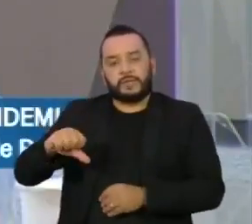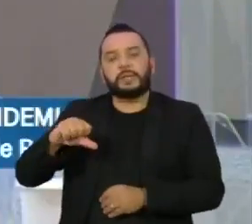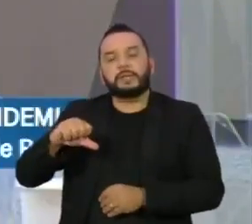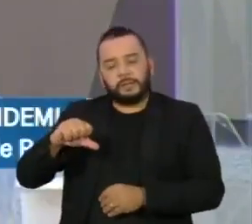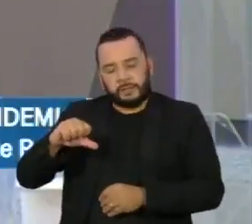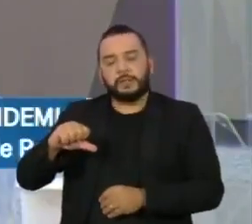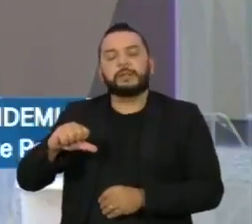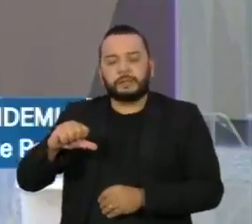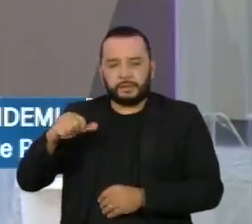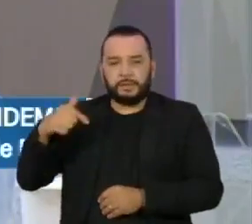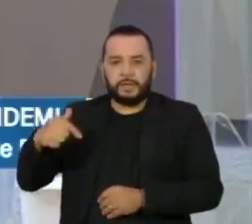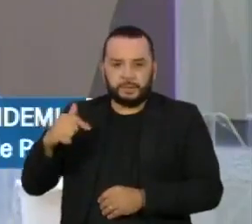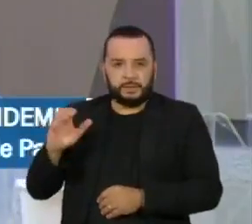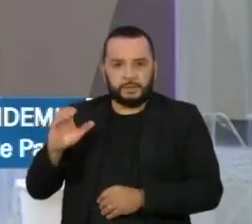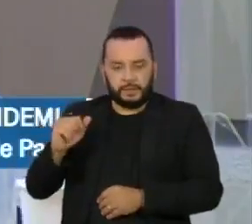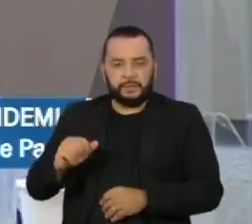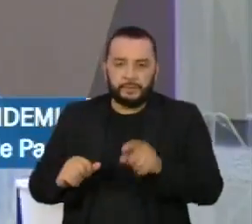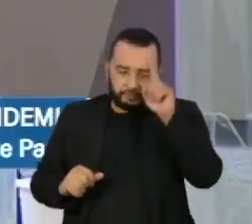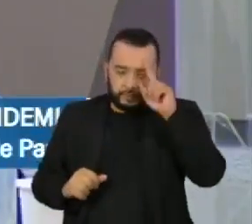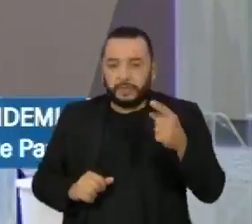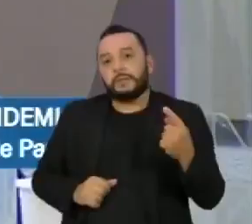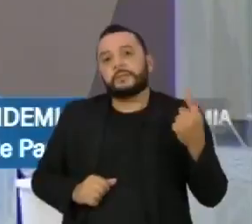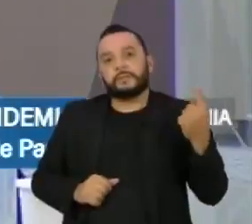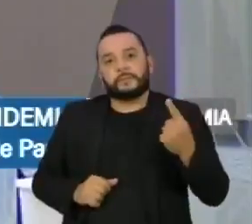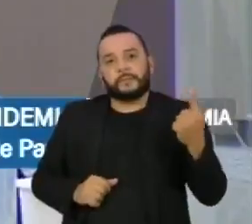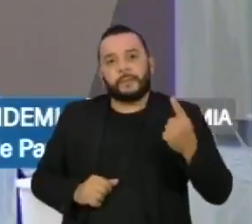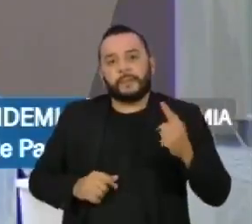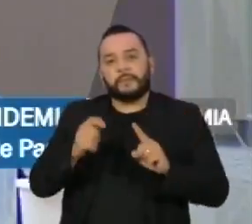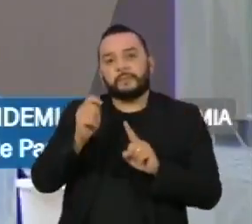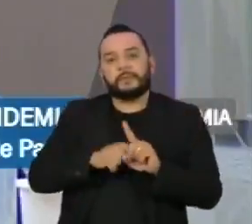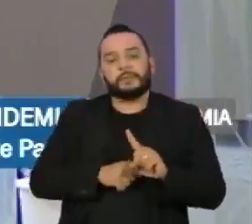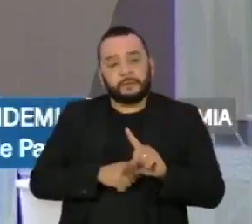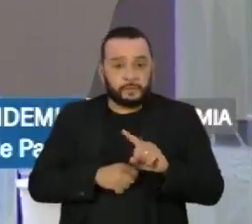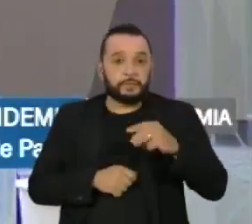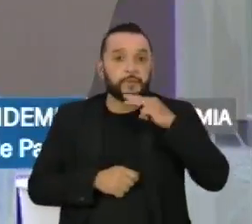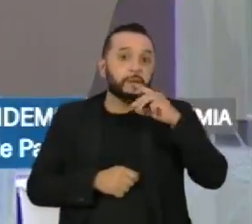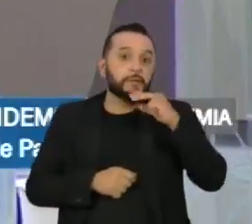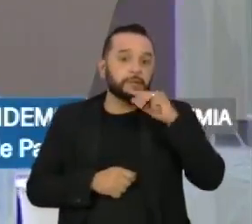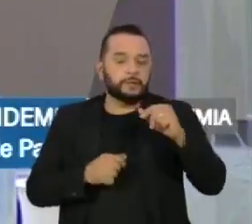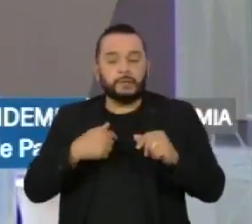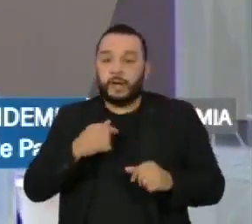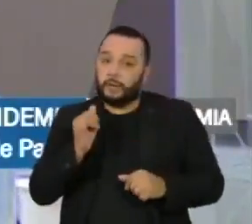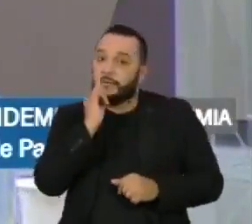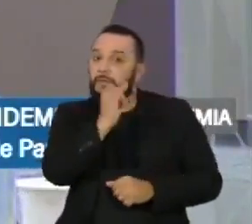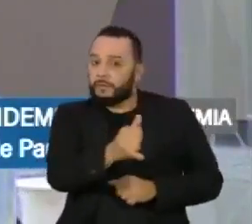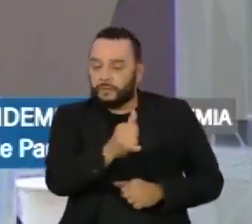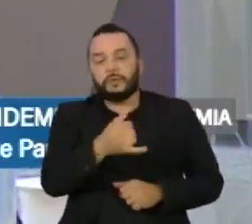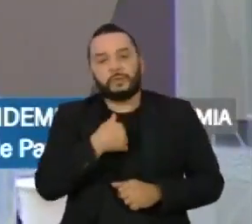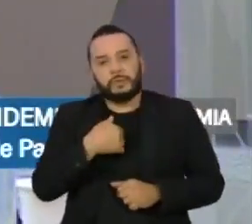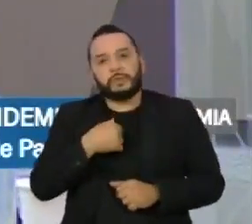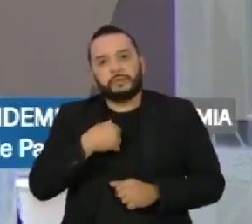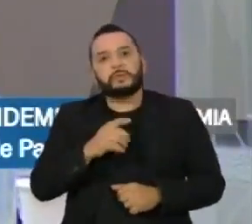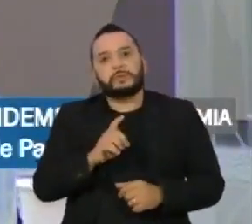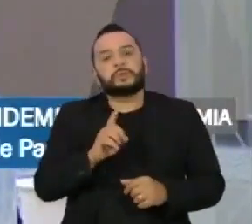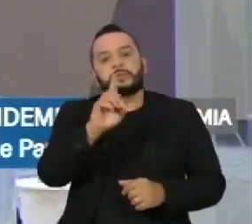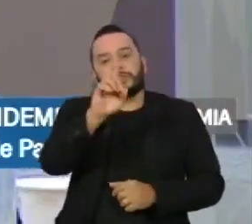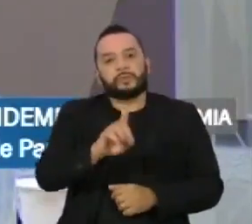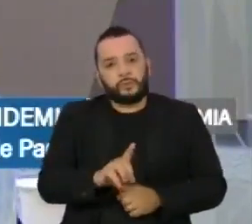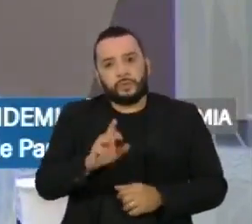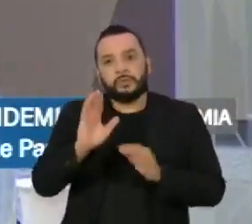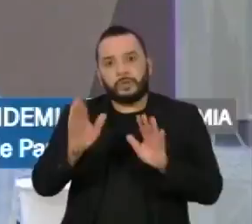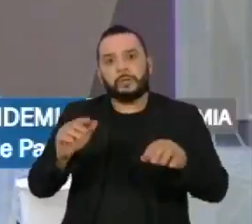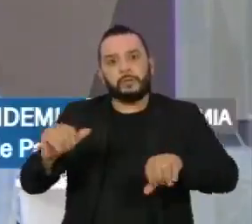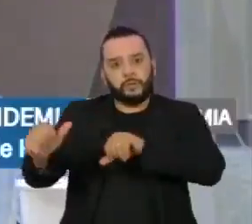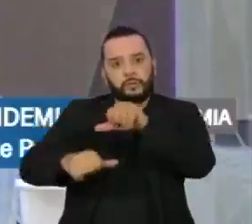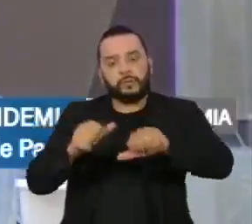US$ 3,97. No dia 1º do 3, Dominguete avisa aos diretores da Senar sobre a mudança da empresa, fornecedora de